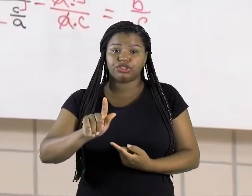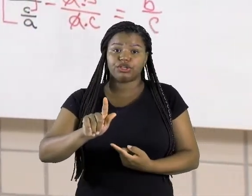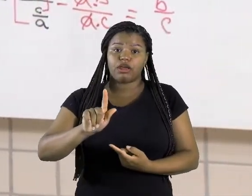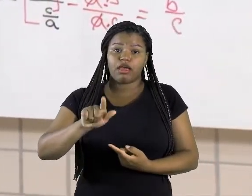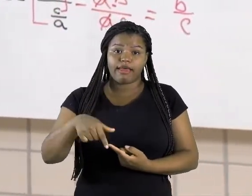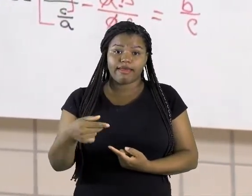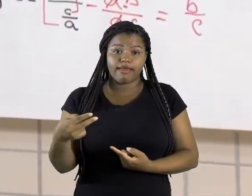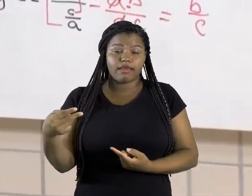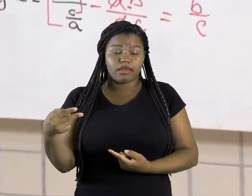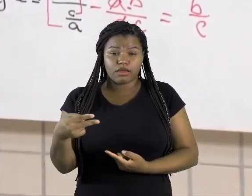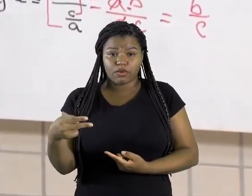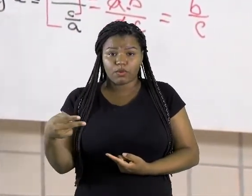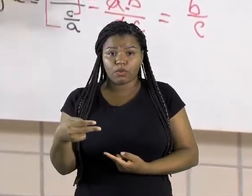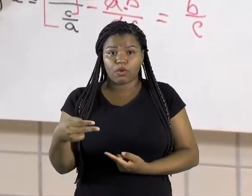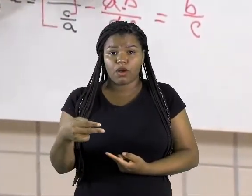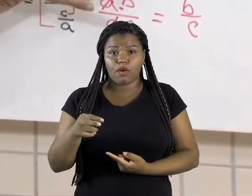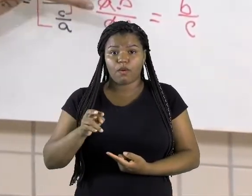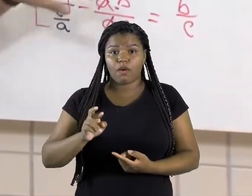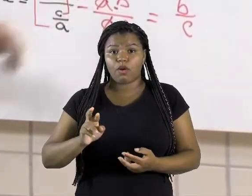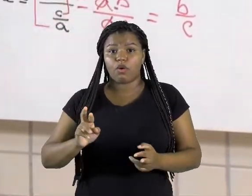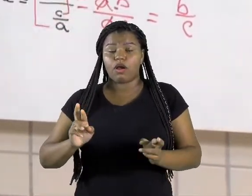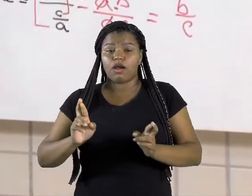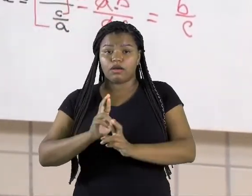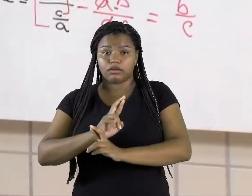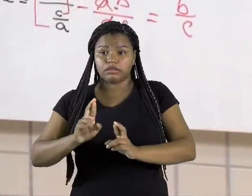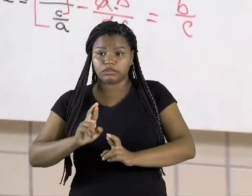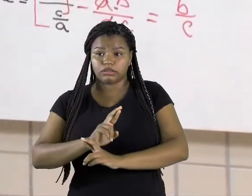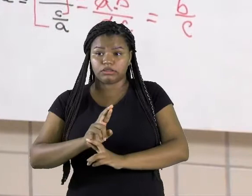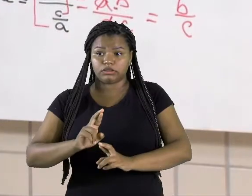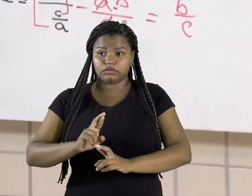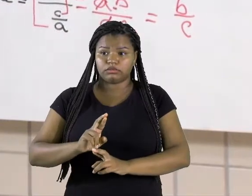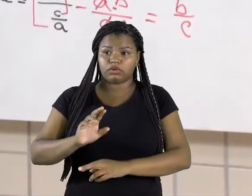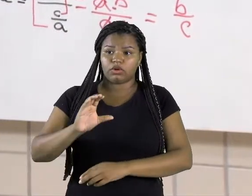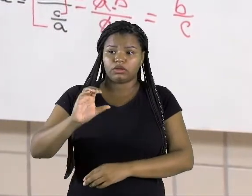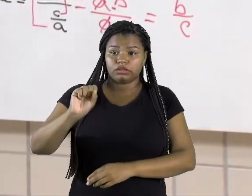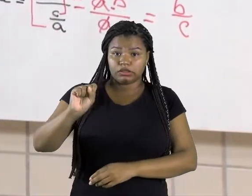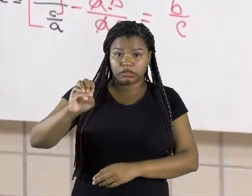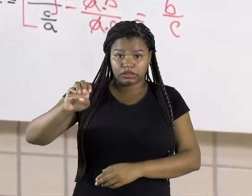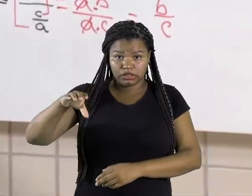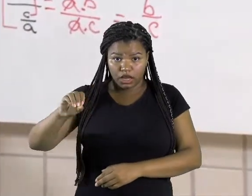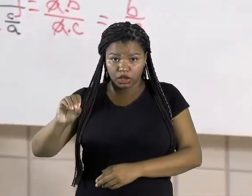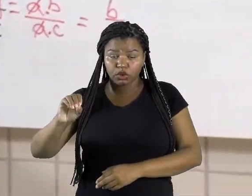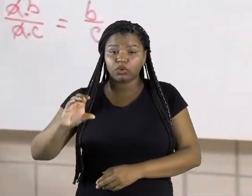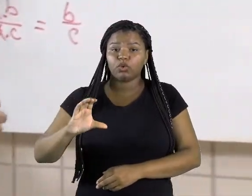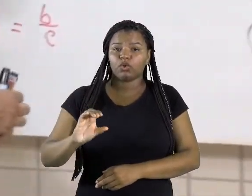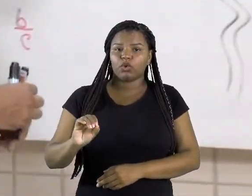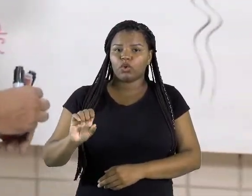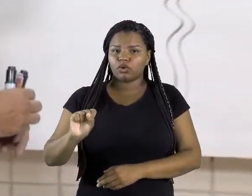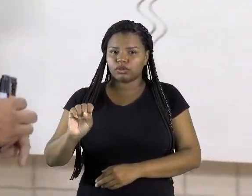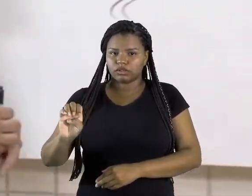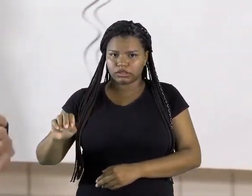é exatamente a razão entre o seno e o cosseno também. Ok? Bom,